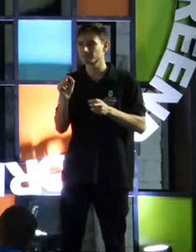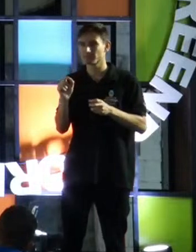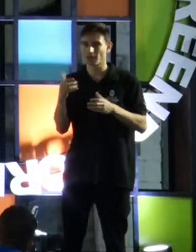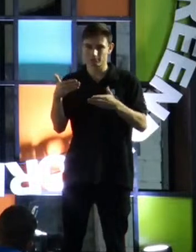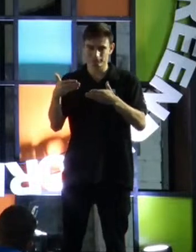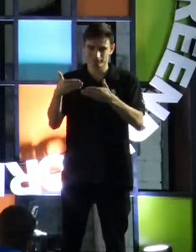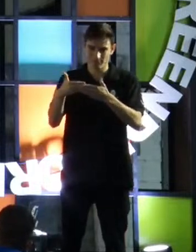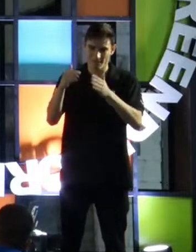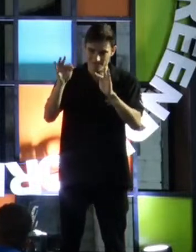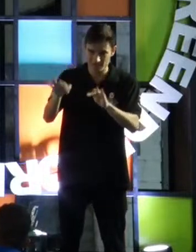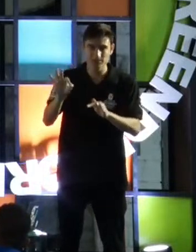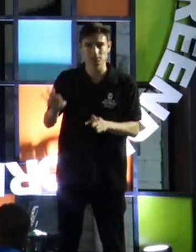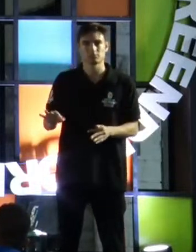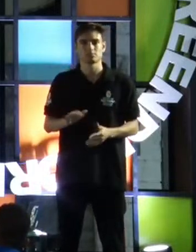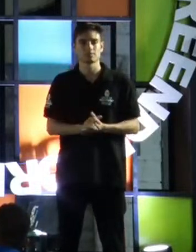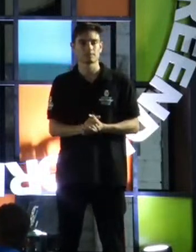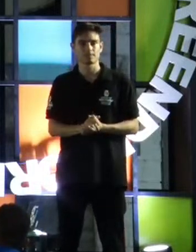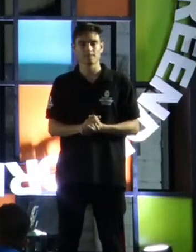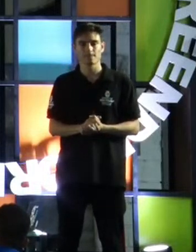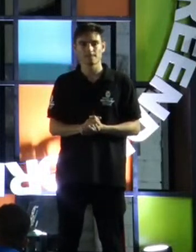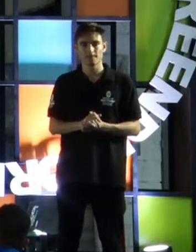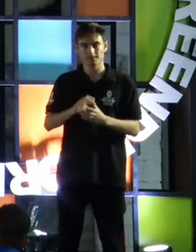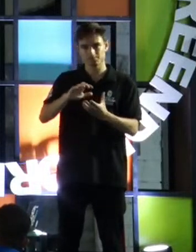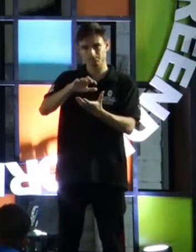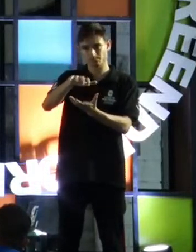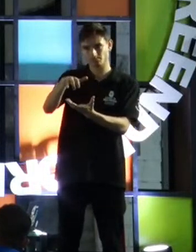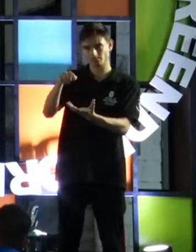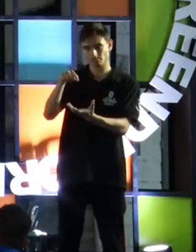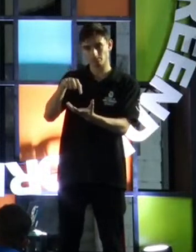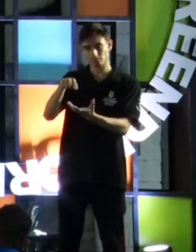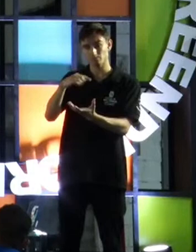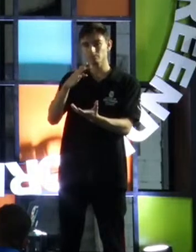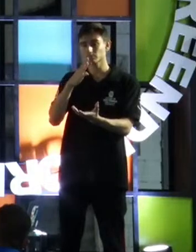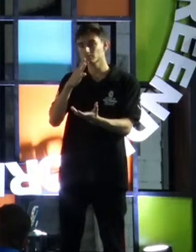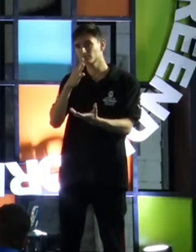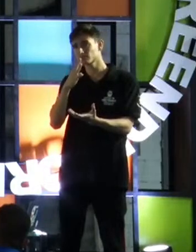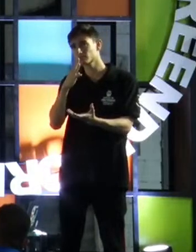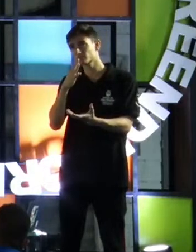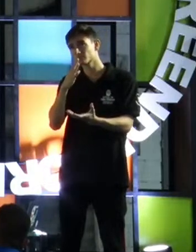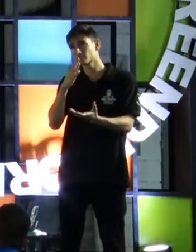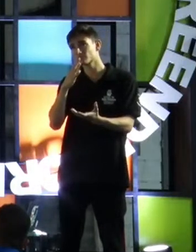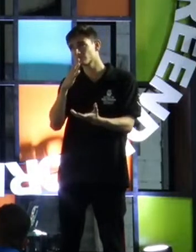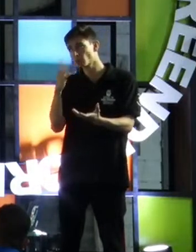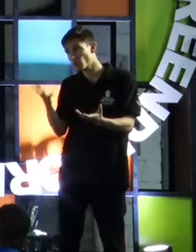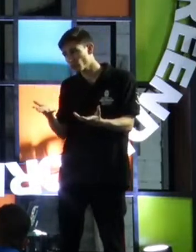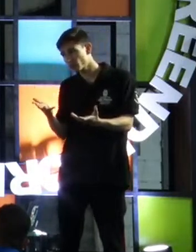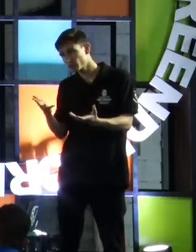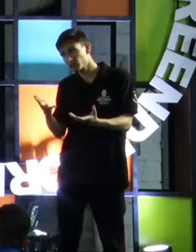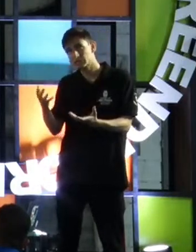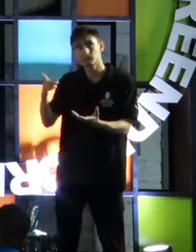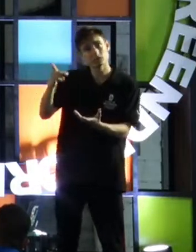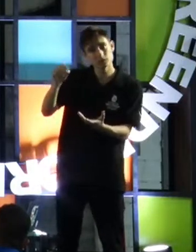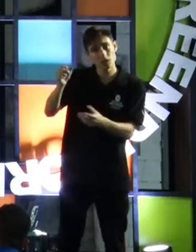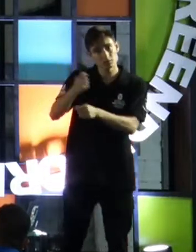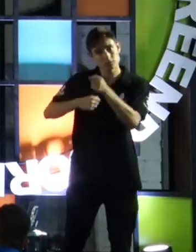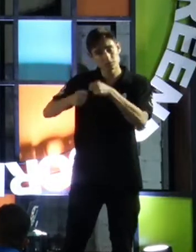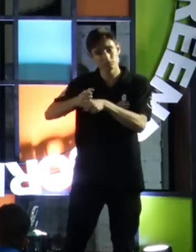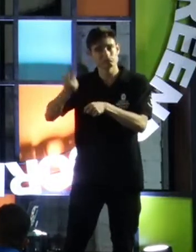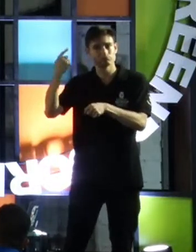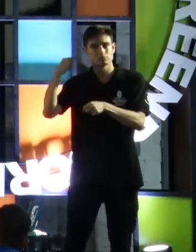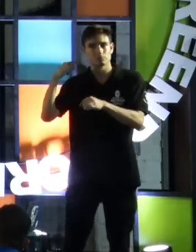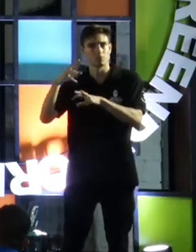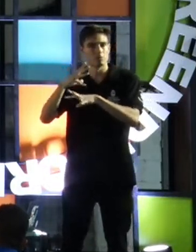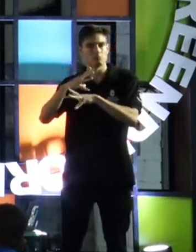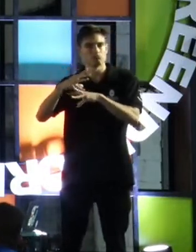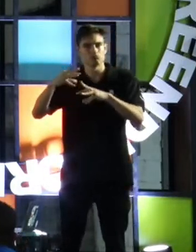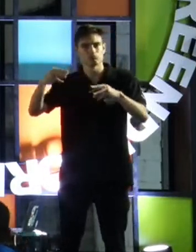próximo. O mundo que a gente conhecia até hoje, até 10 anos atrás, ele vai desaparecer